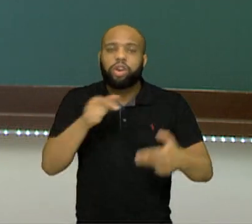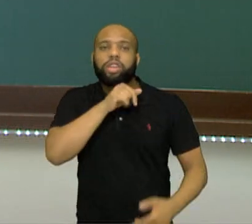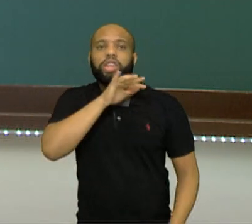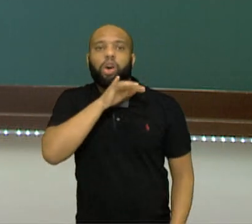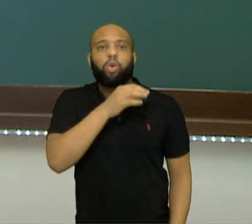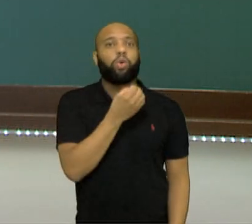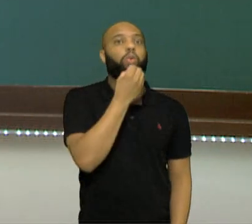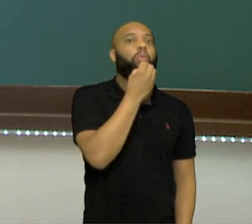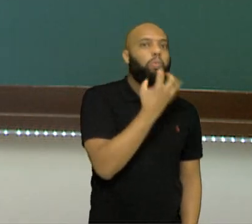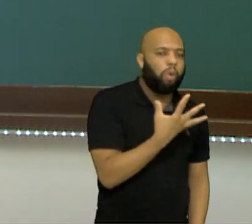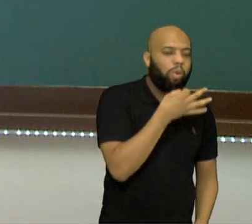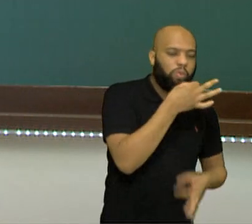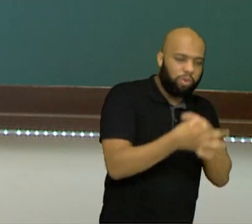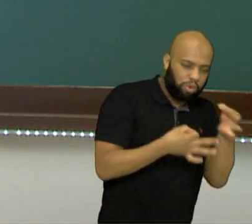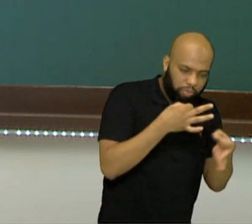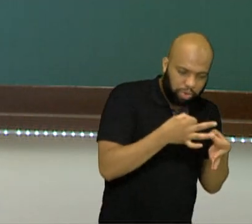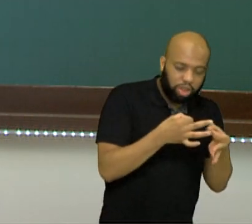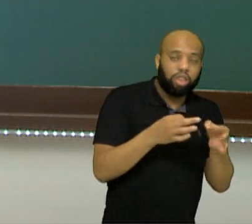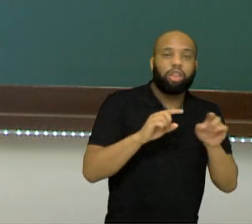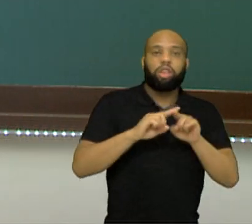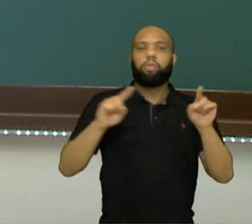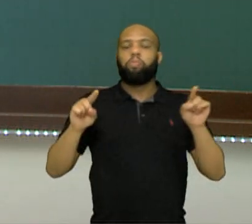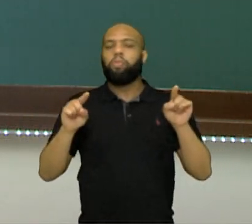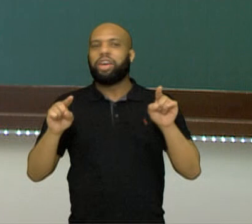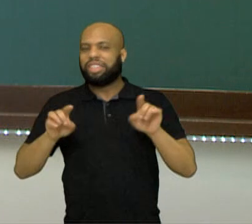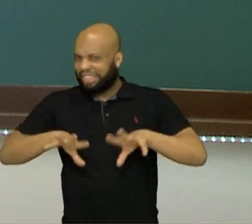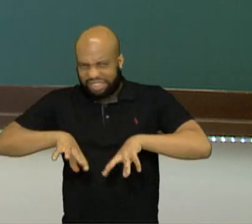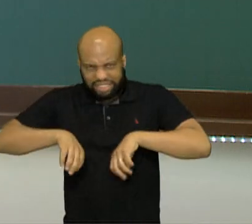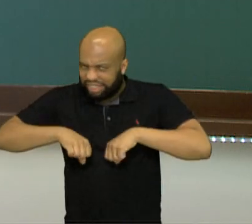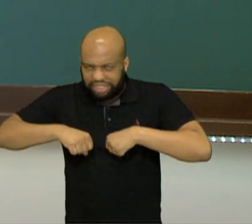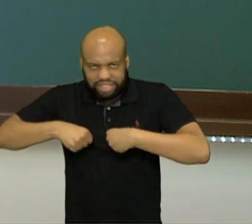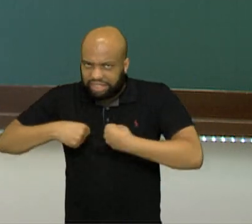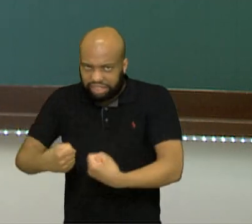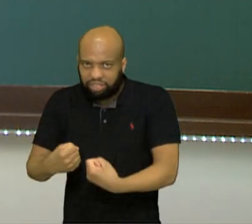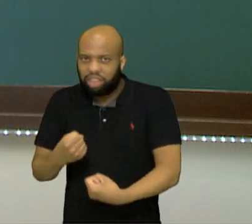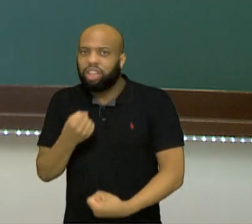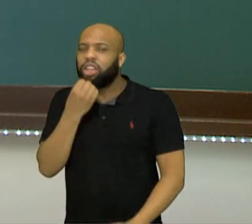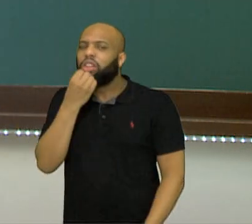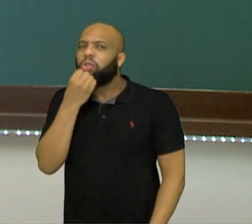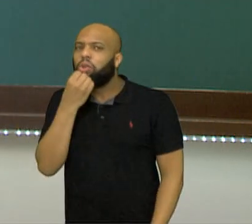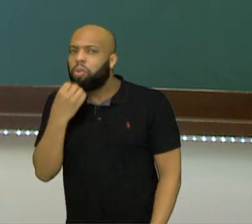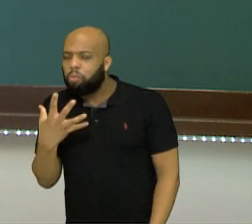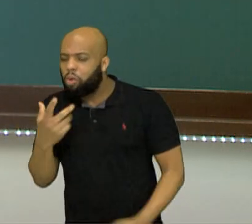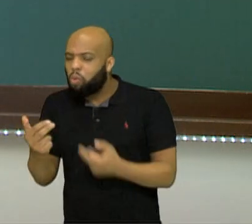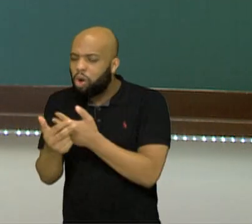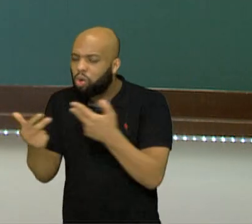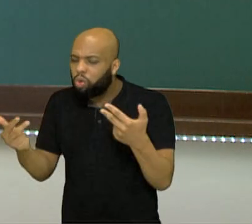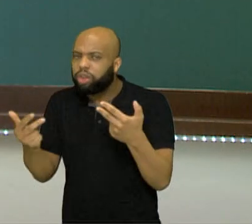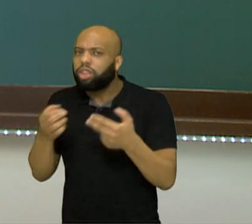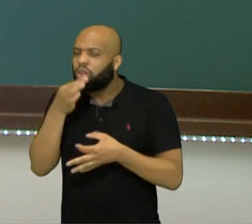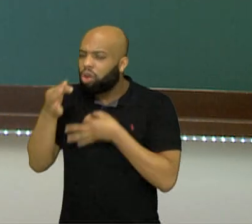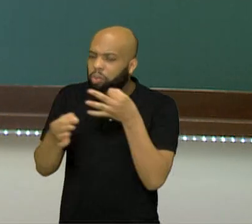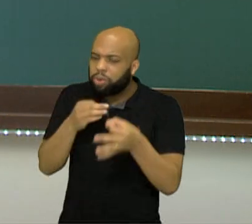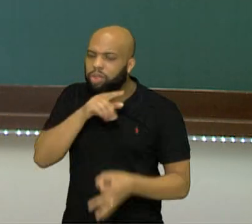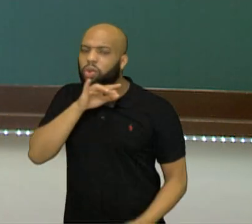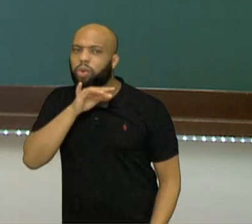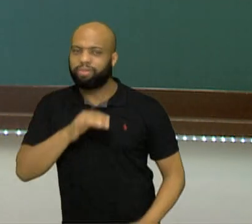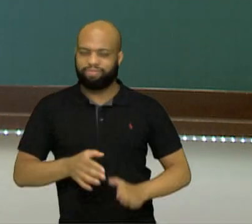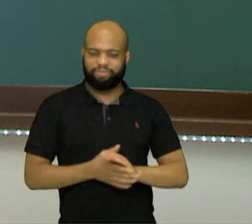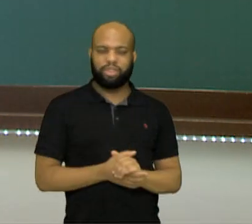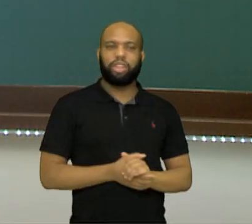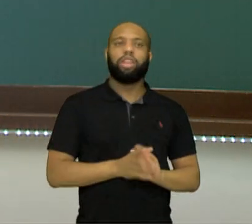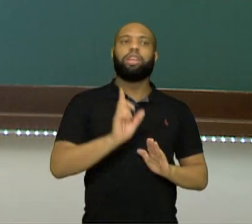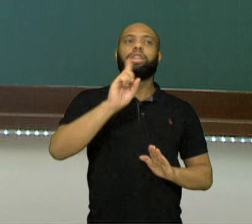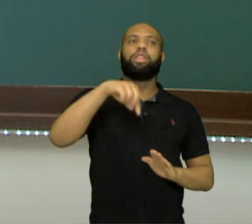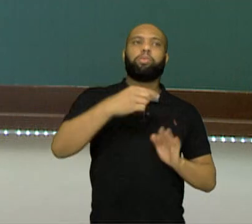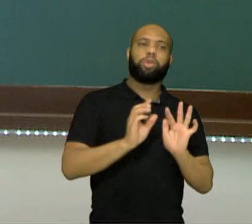bons argumentos. Na outra ele fala, mas não defenda uma boa causa com argumentos ruins. E no